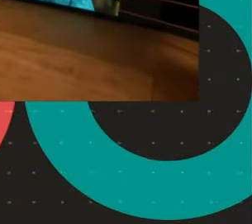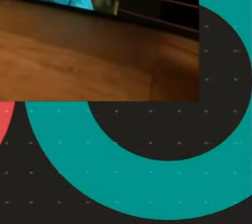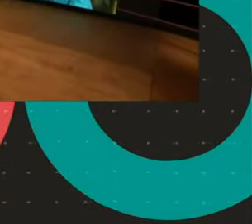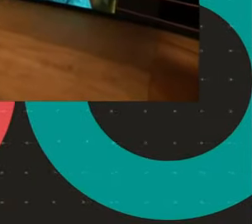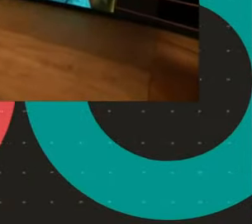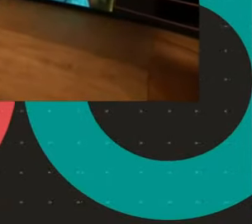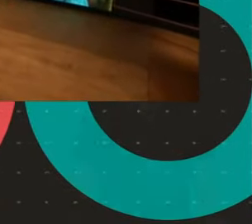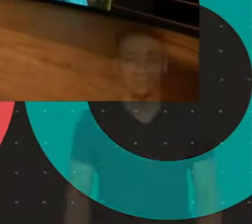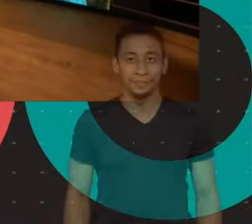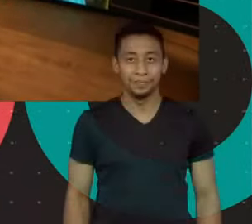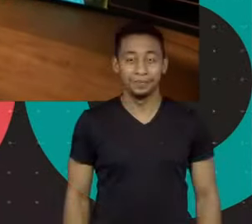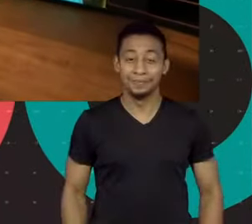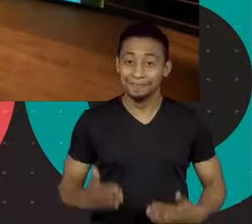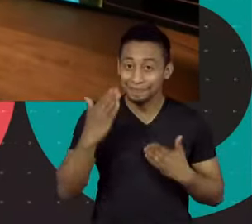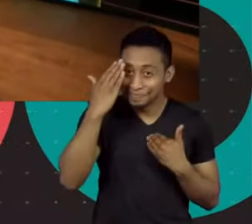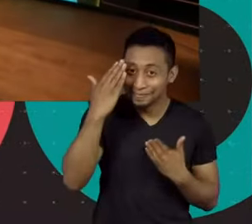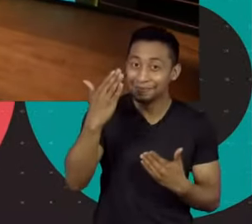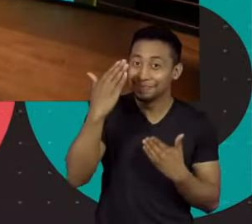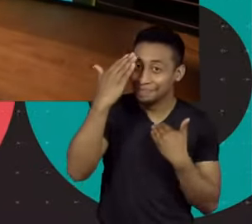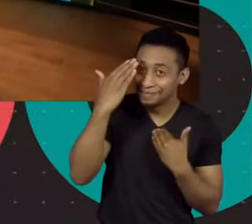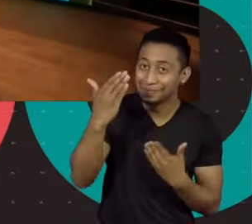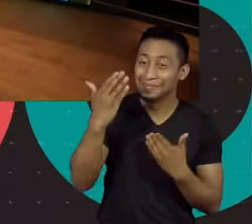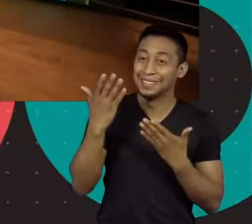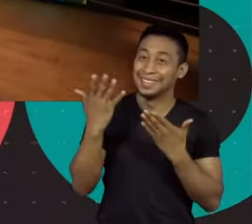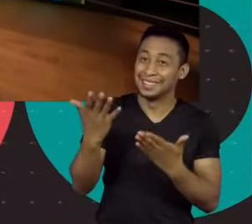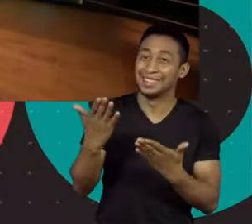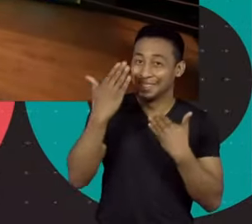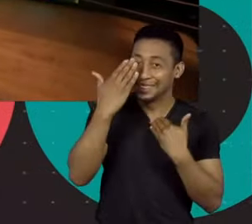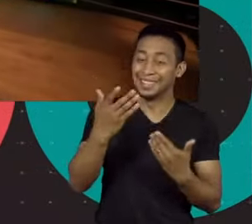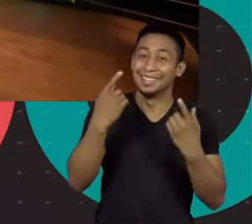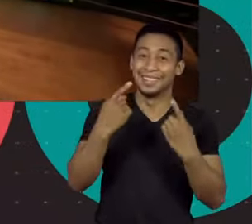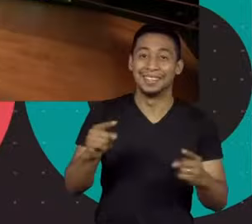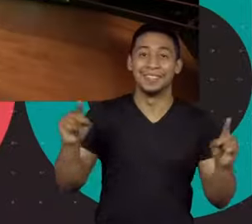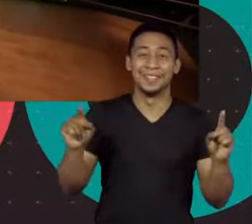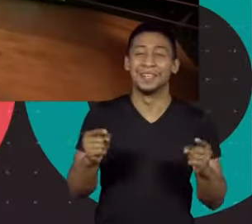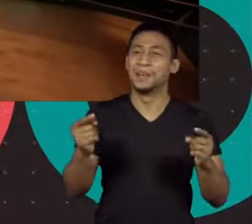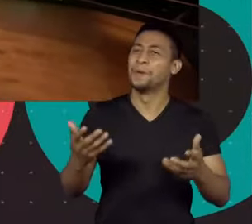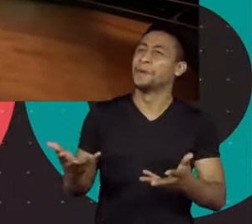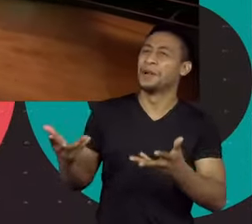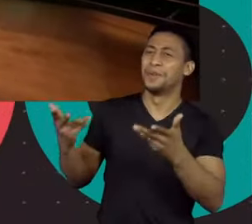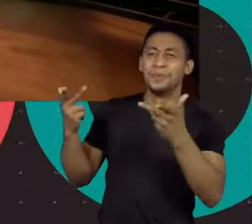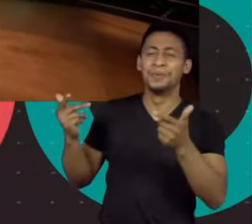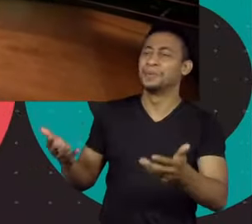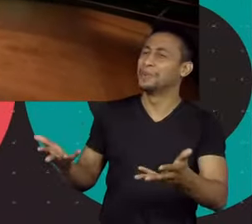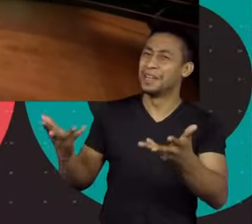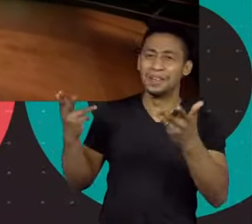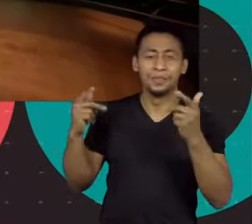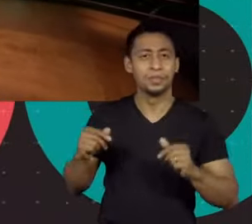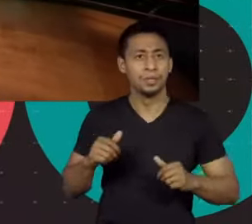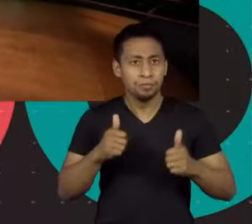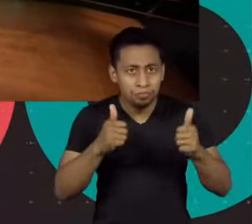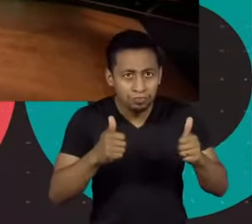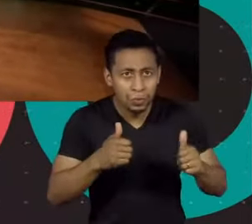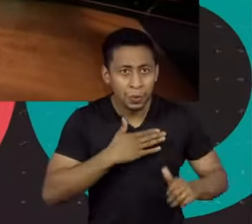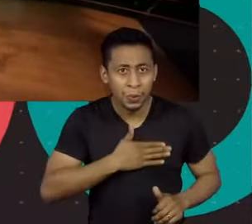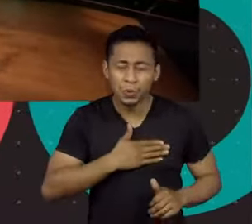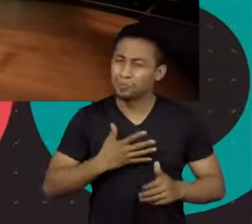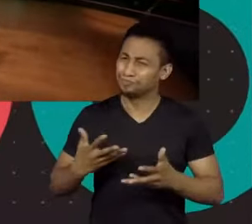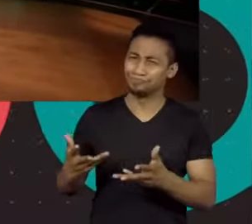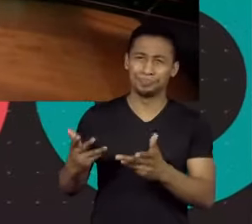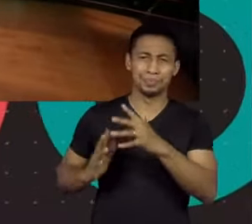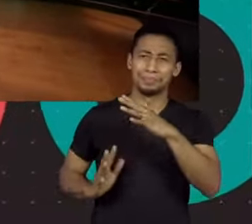Pronto, Obrigada. Maestro, Obrigado, queridos. Hein? Agradou? Vocês foram ótimos, hein? Foi bem? Maravilha. Bom, Sensacional. Acho